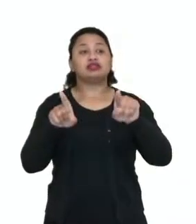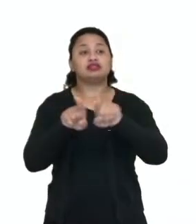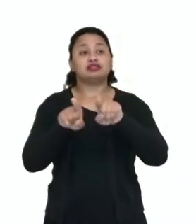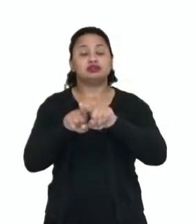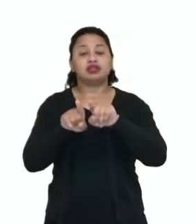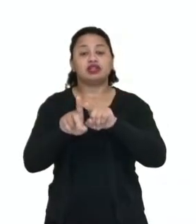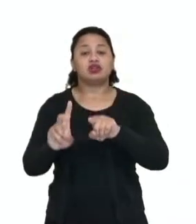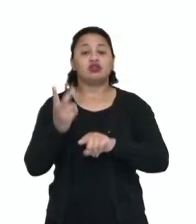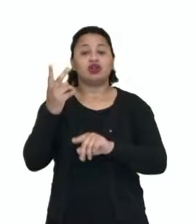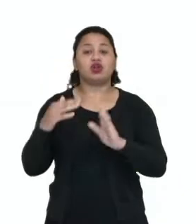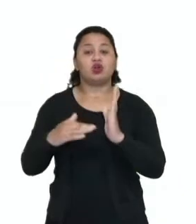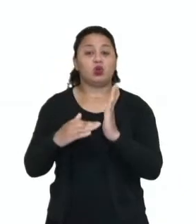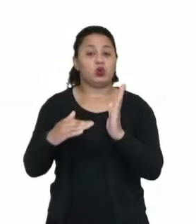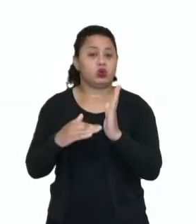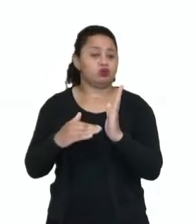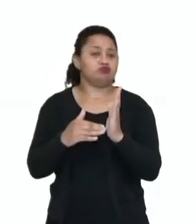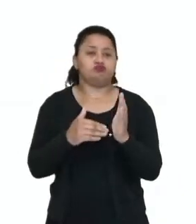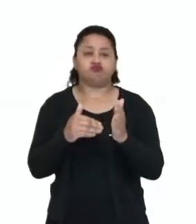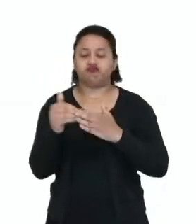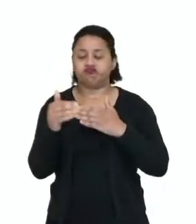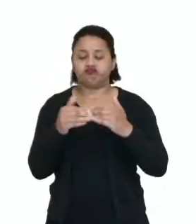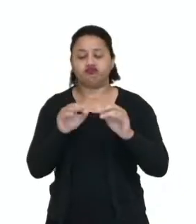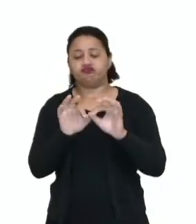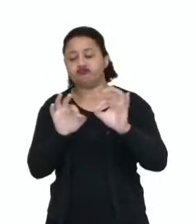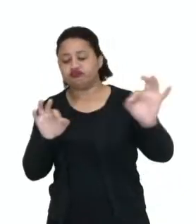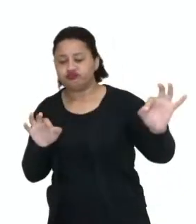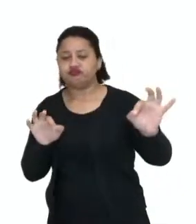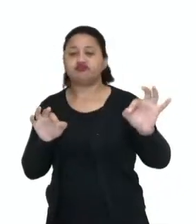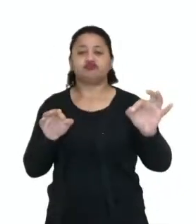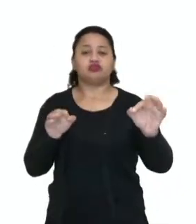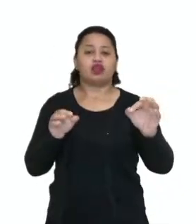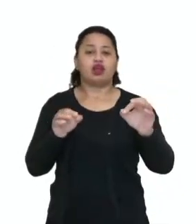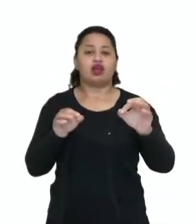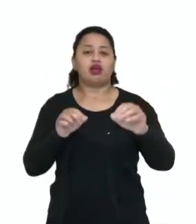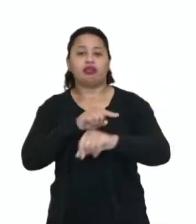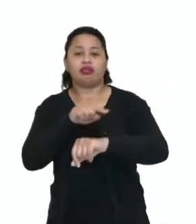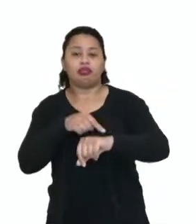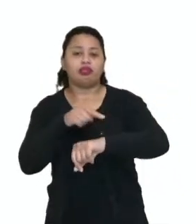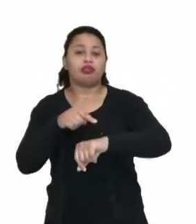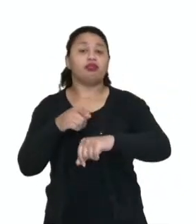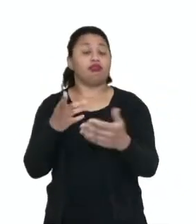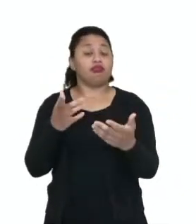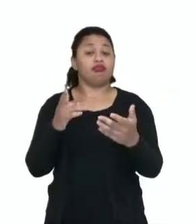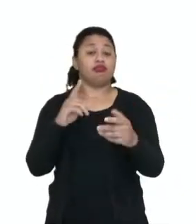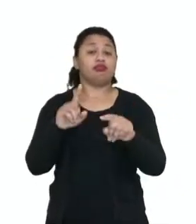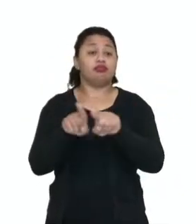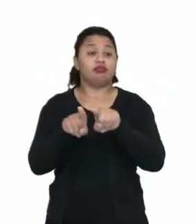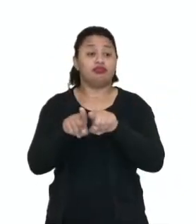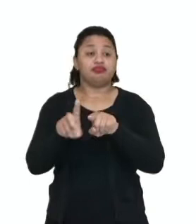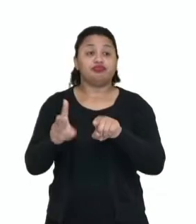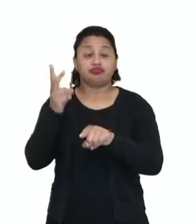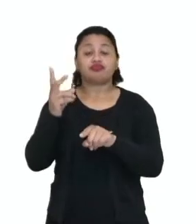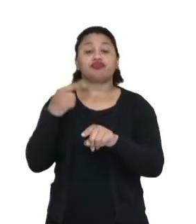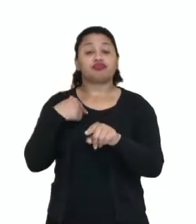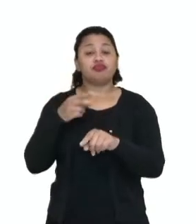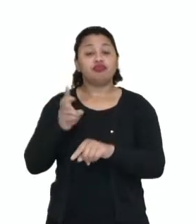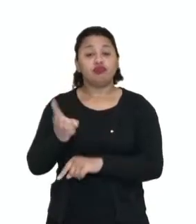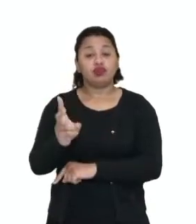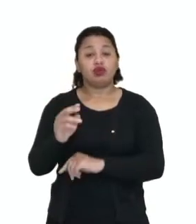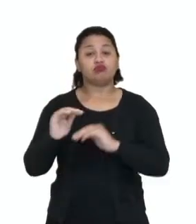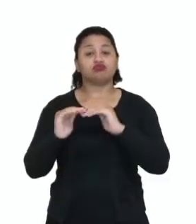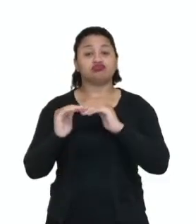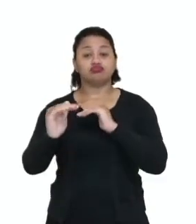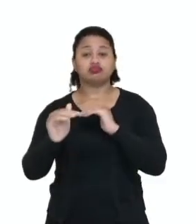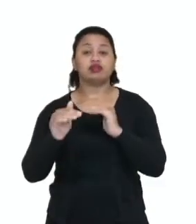mínima, independente da duração e distância da viagem, além de um custo fixo para gastos operacionais